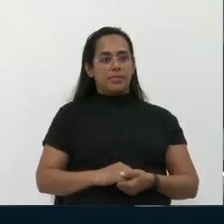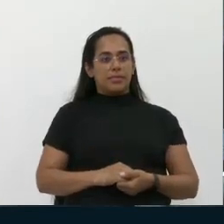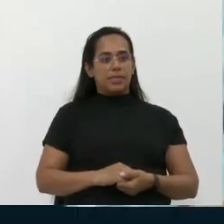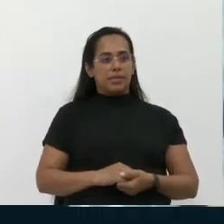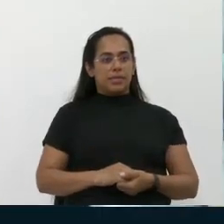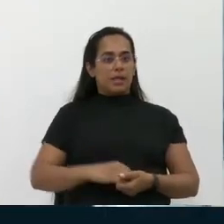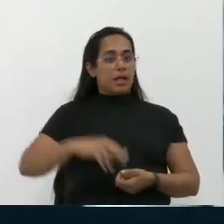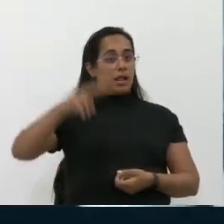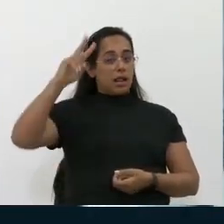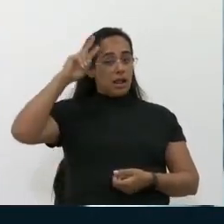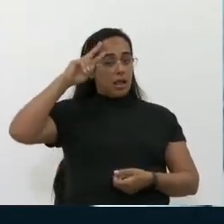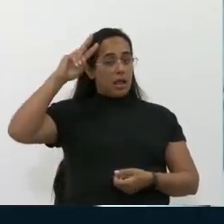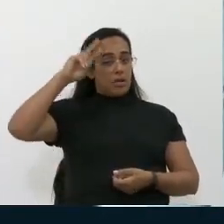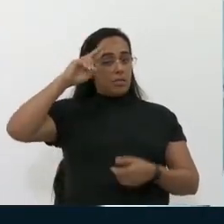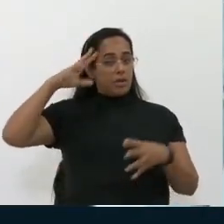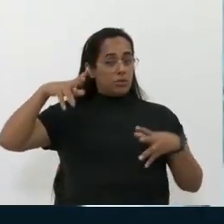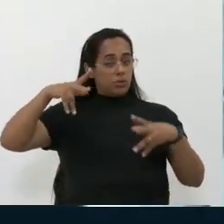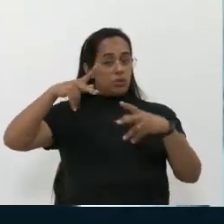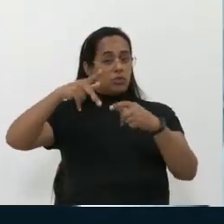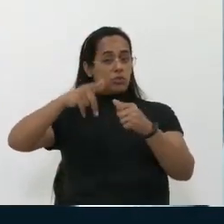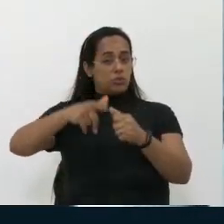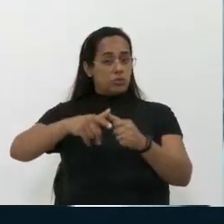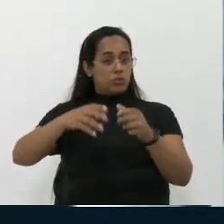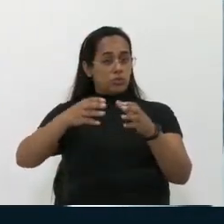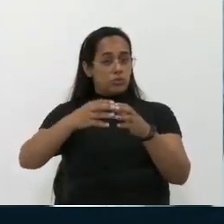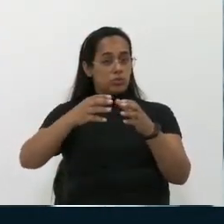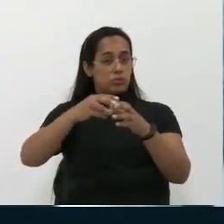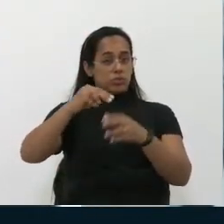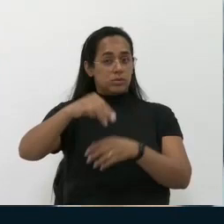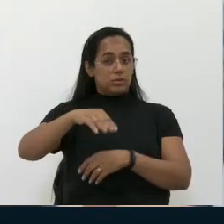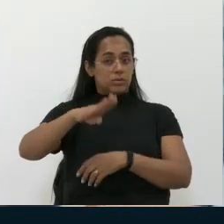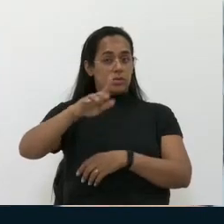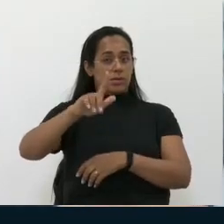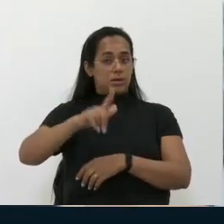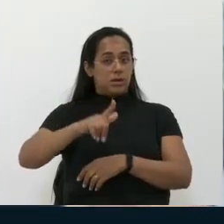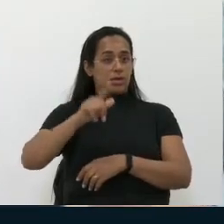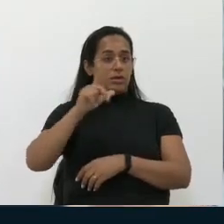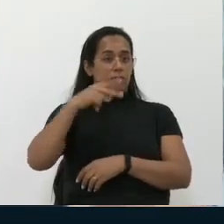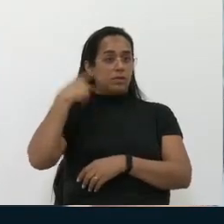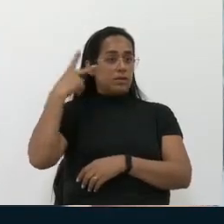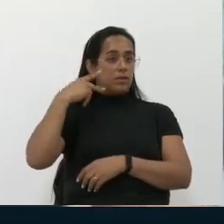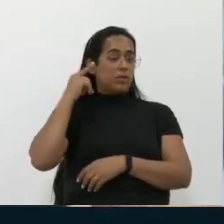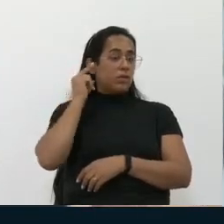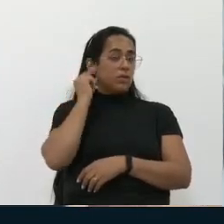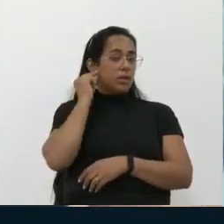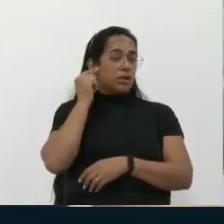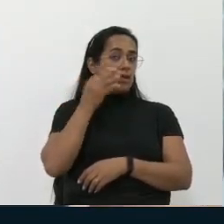Lembrando a todos os integrantes do MBL que o vereador Brinquinho estará presente na inauguração do Trevo.